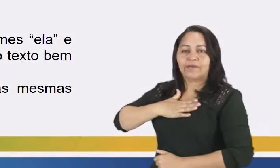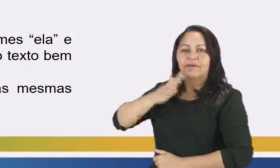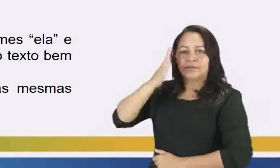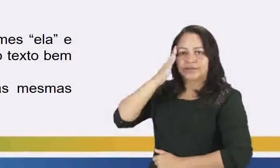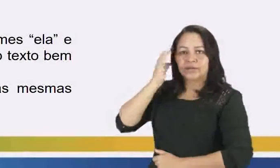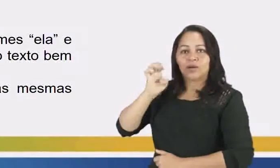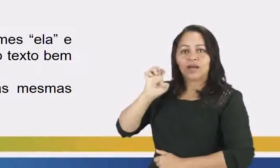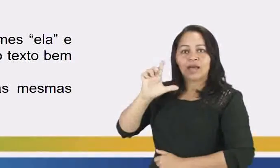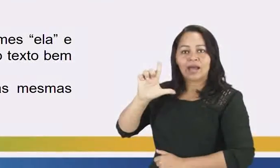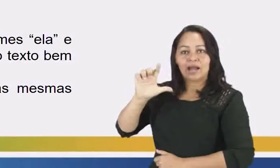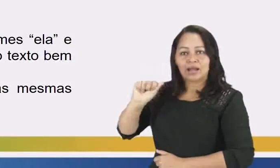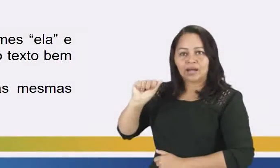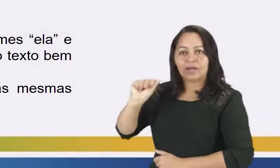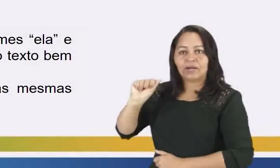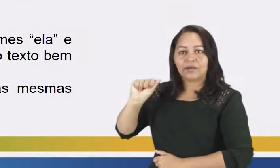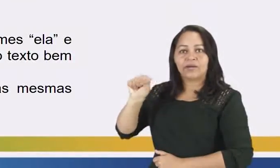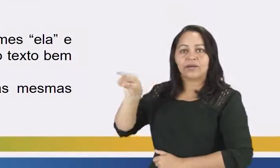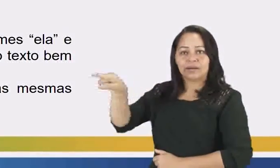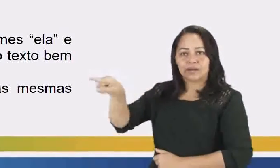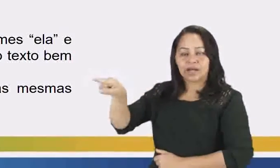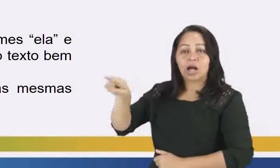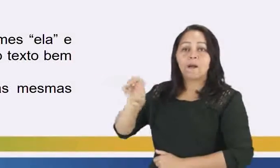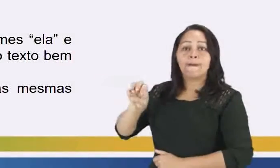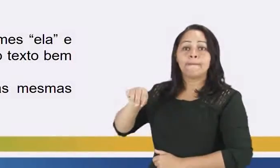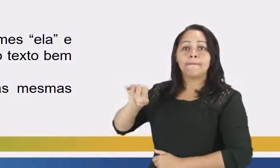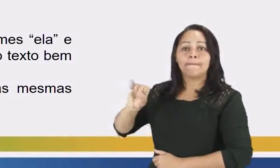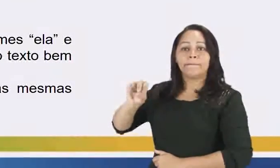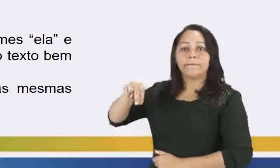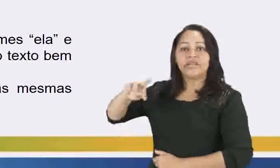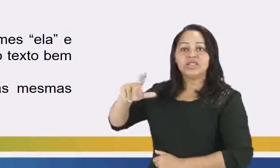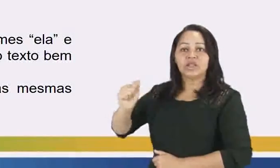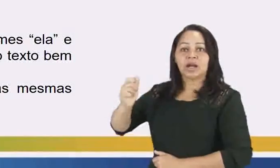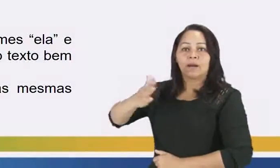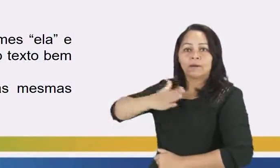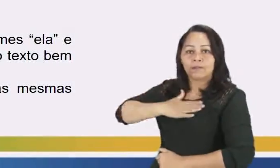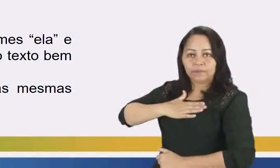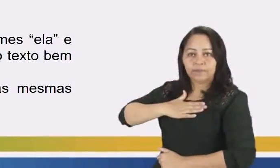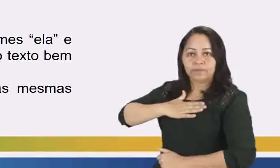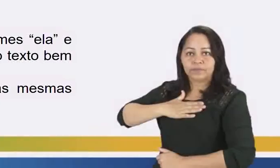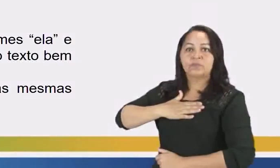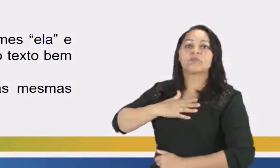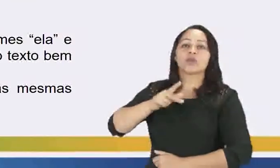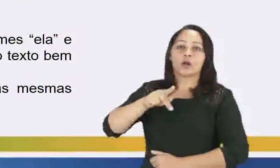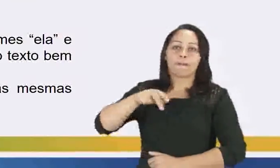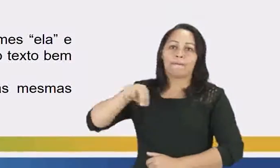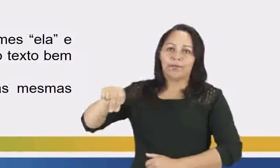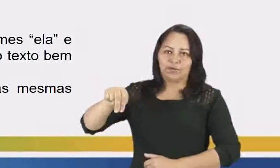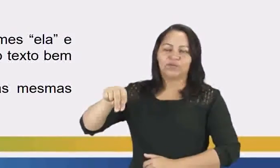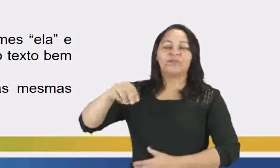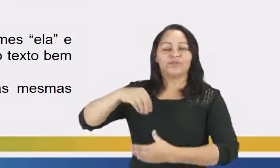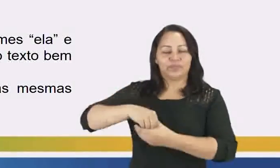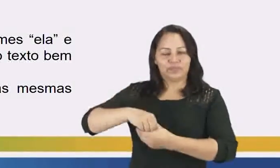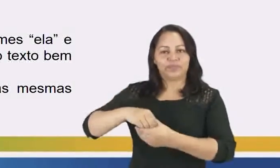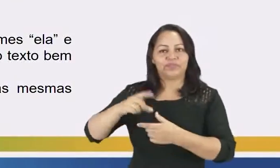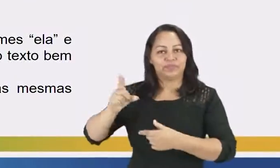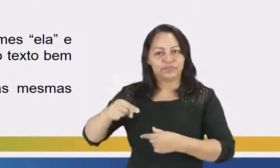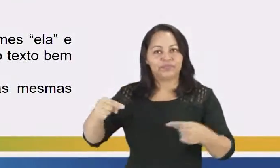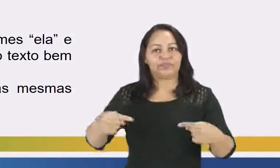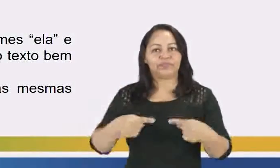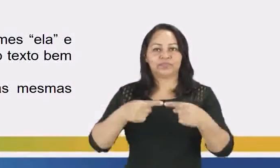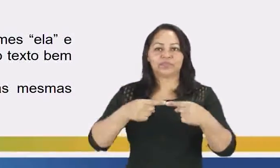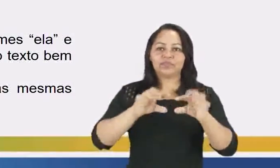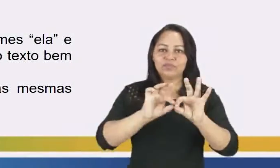tipo de estratégia ele pode deixar o texto bem mais simples? Pensa em todas as palavras que podem ser usadas com essas